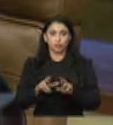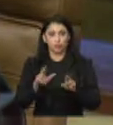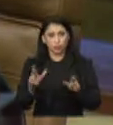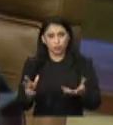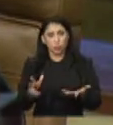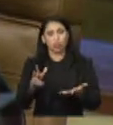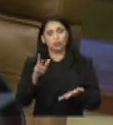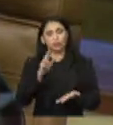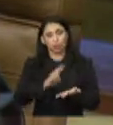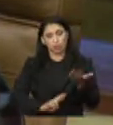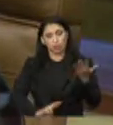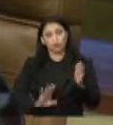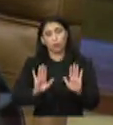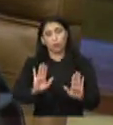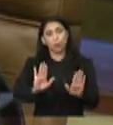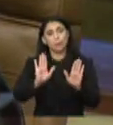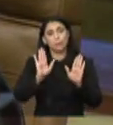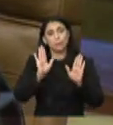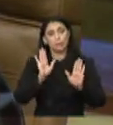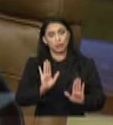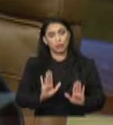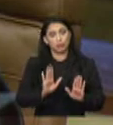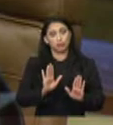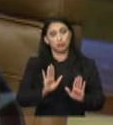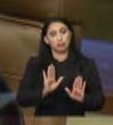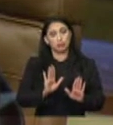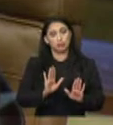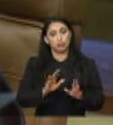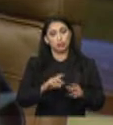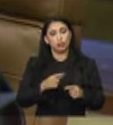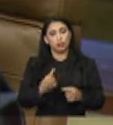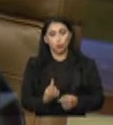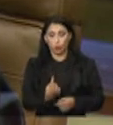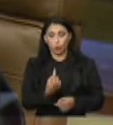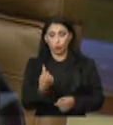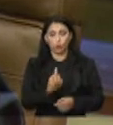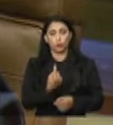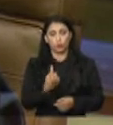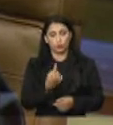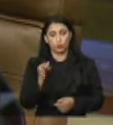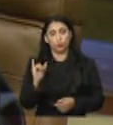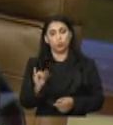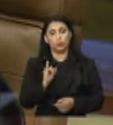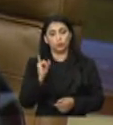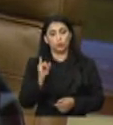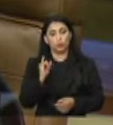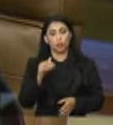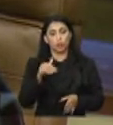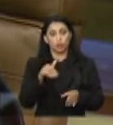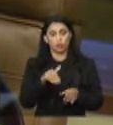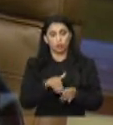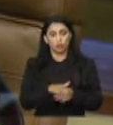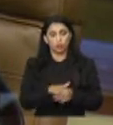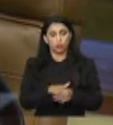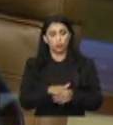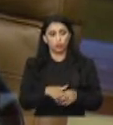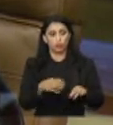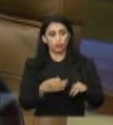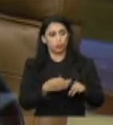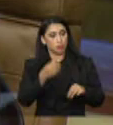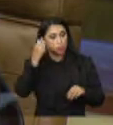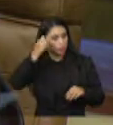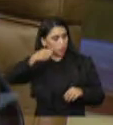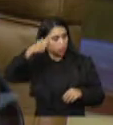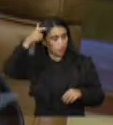sua excelência o relator para pontuar o único alemã é isso que não voto apresentado pelo